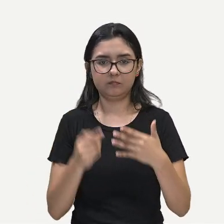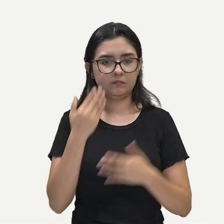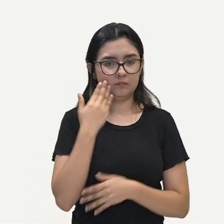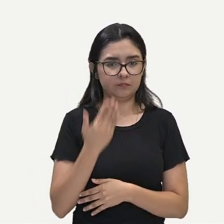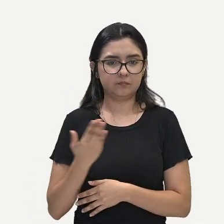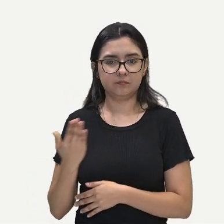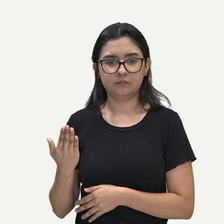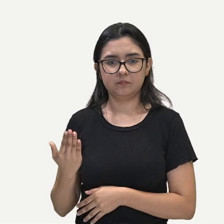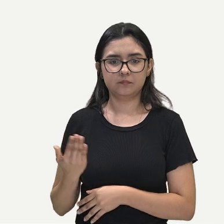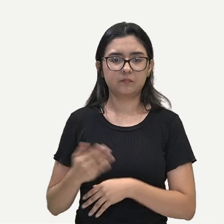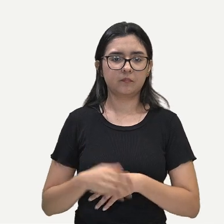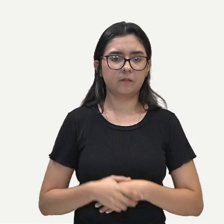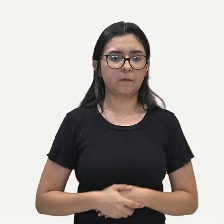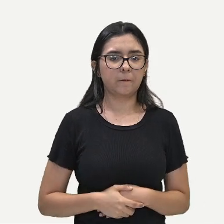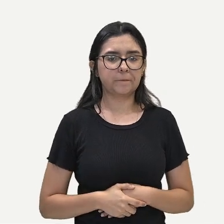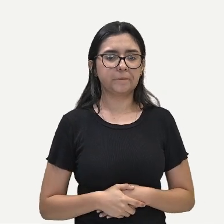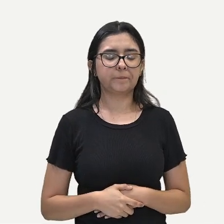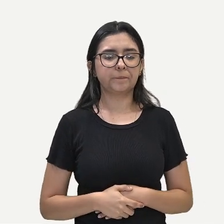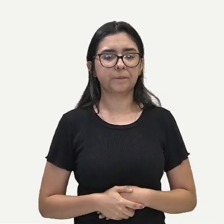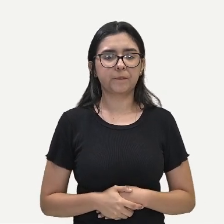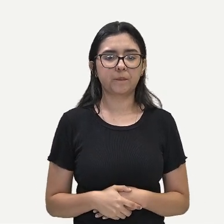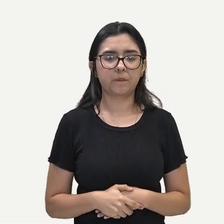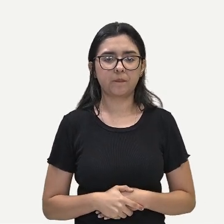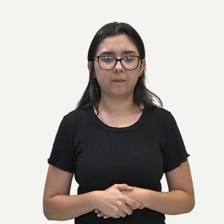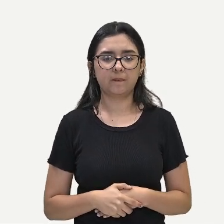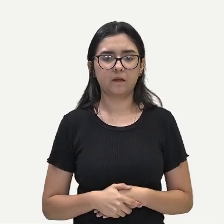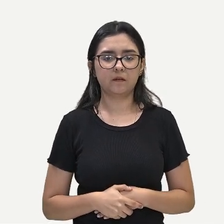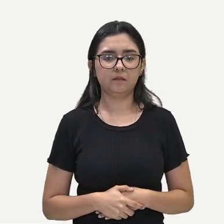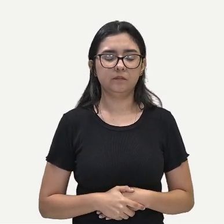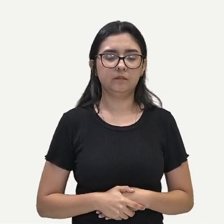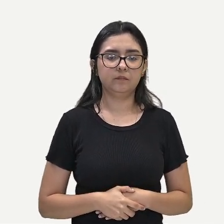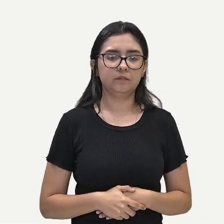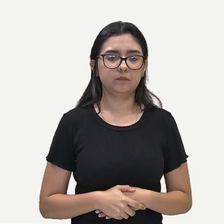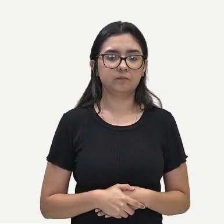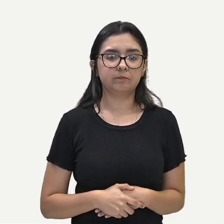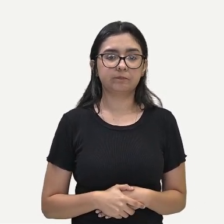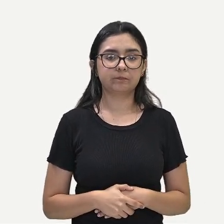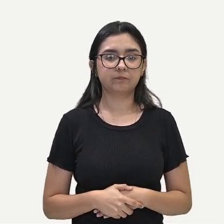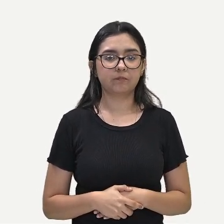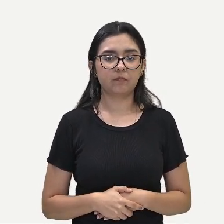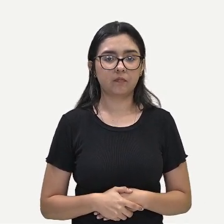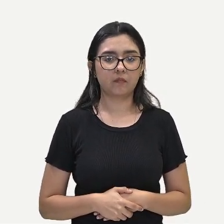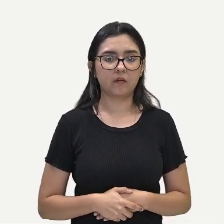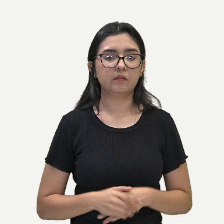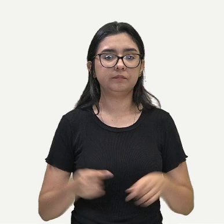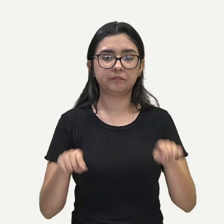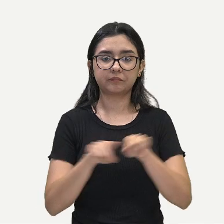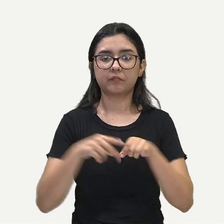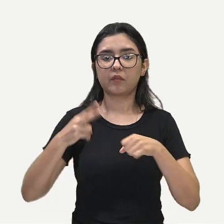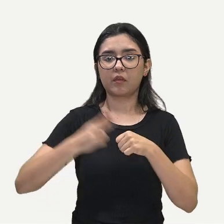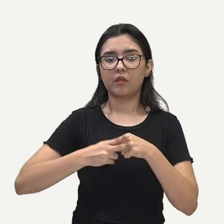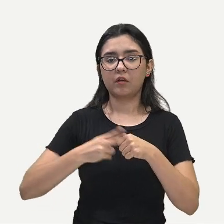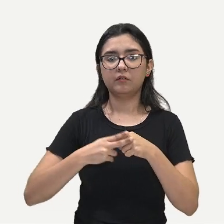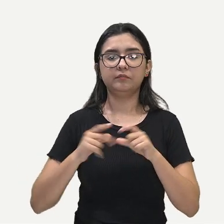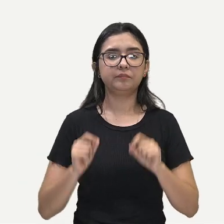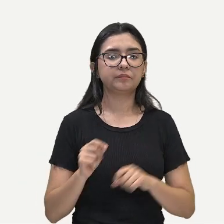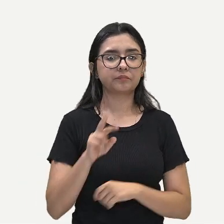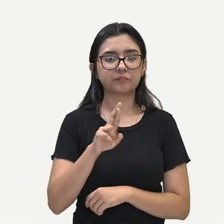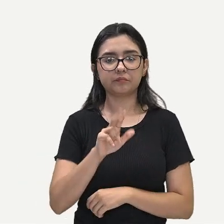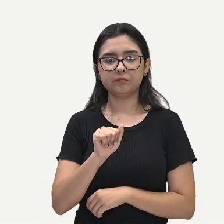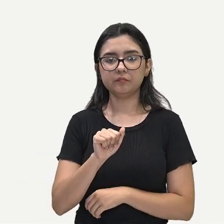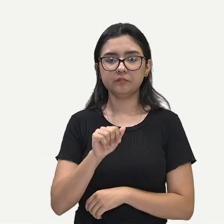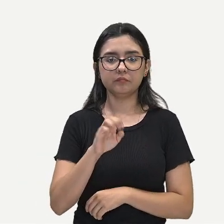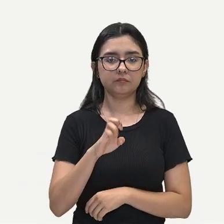dijo, dijimos, dijistes e dijeron. Traer, traje, trajiste,